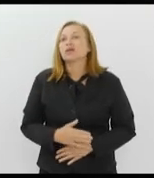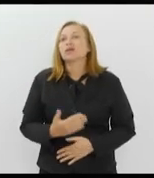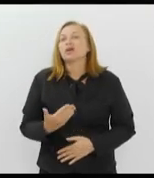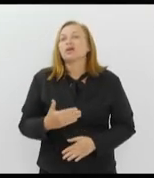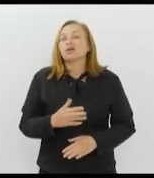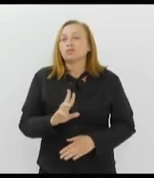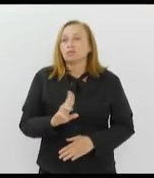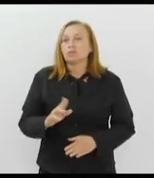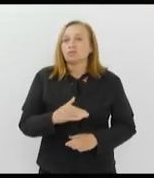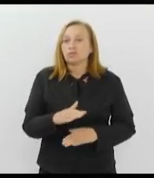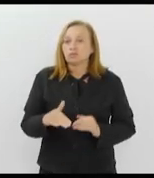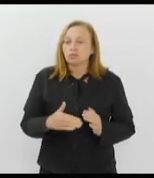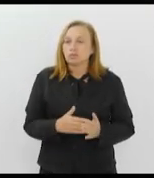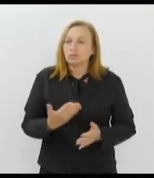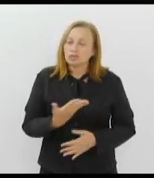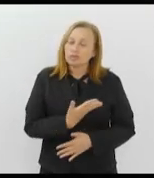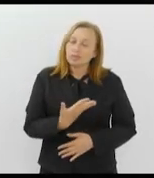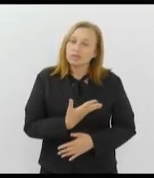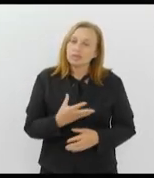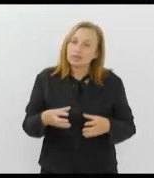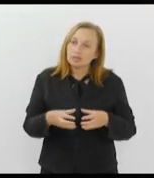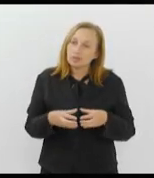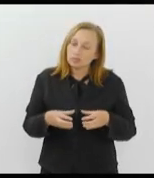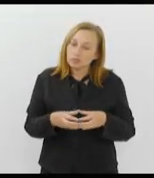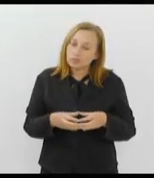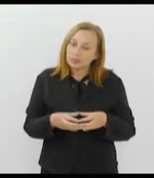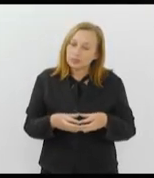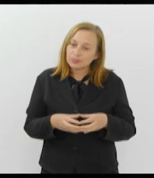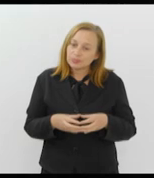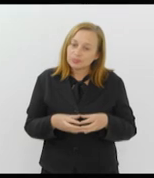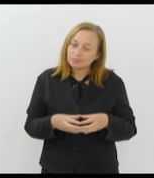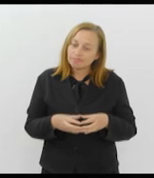amigos e desse grupo que eu fiz.